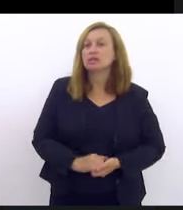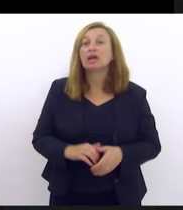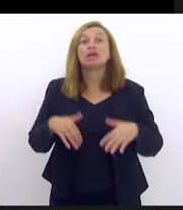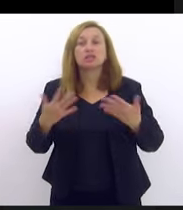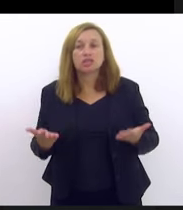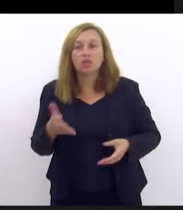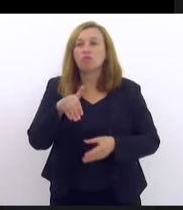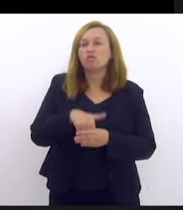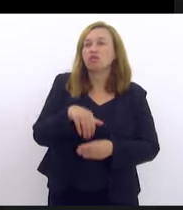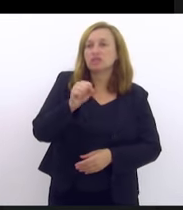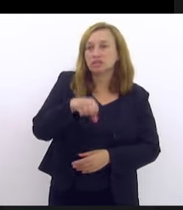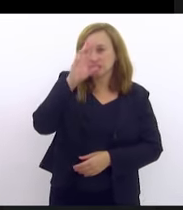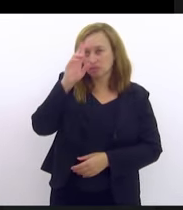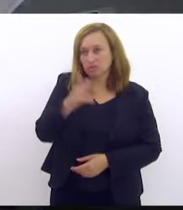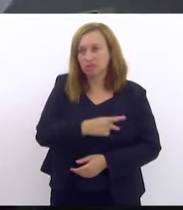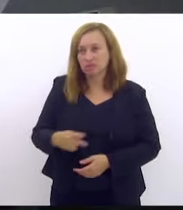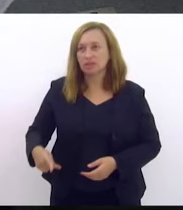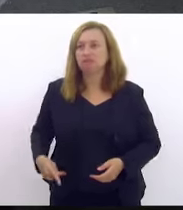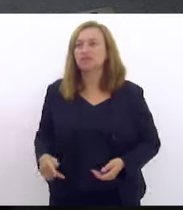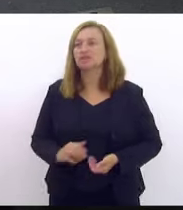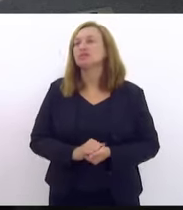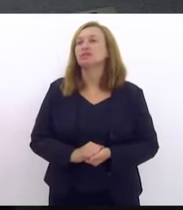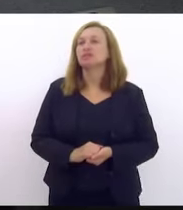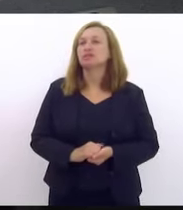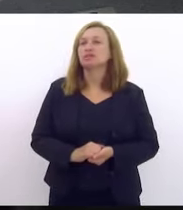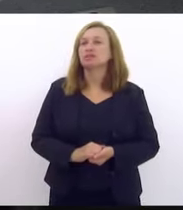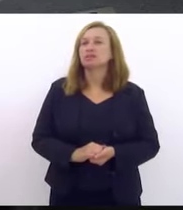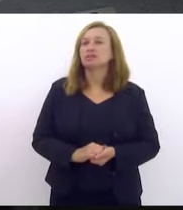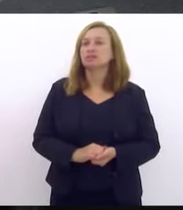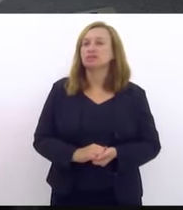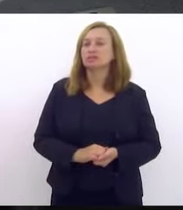meu voto é sim, presidente.